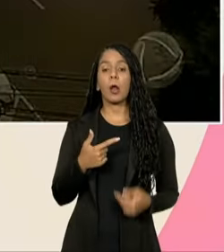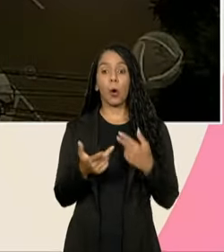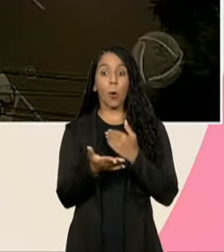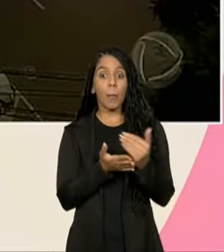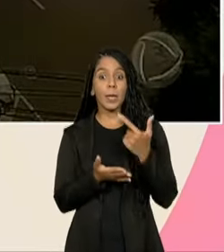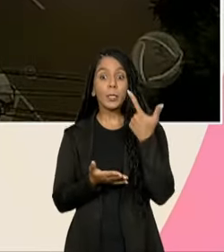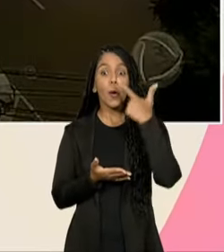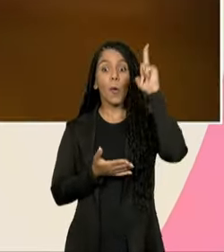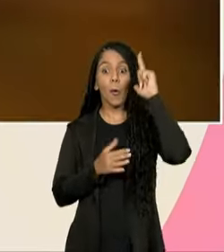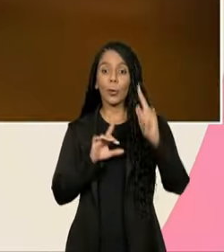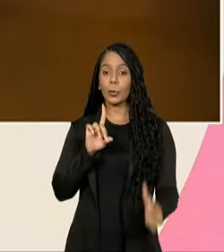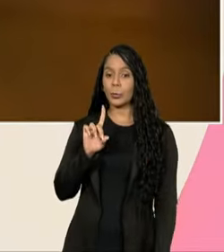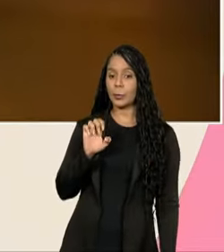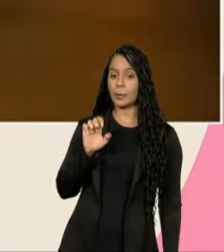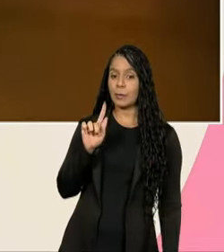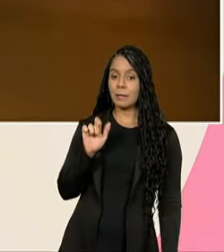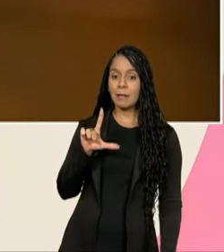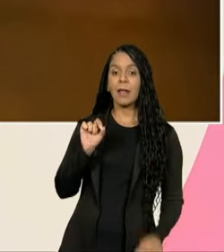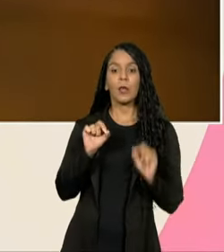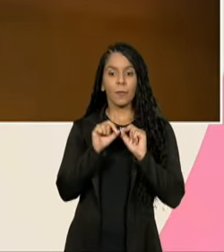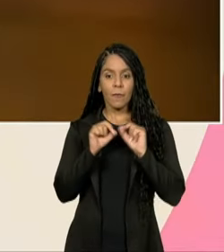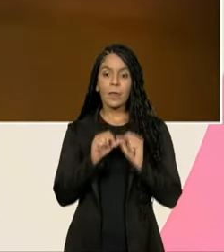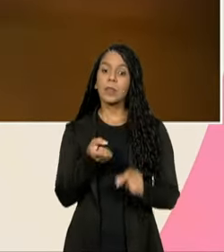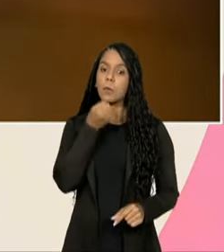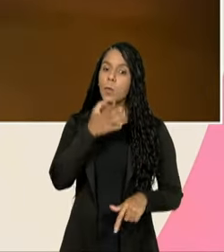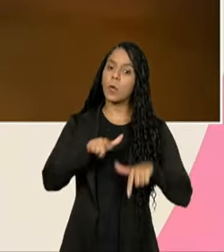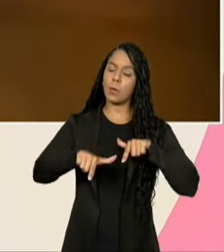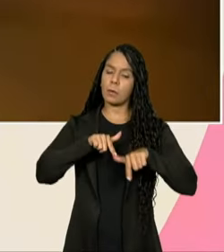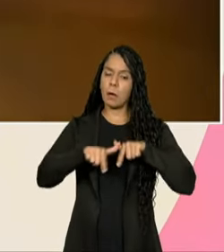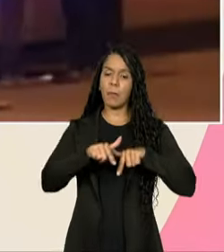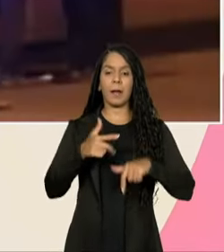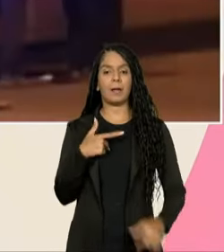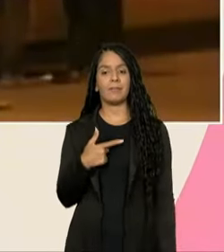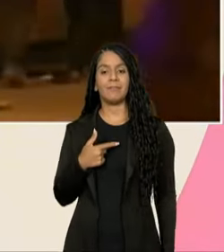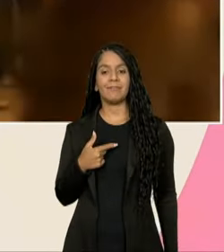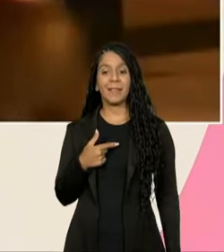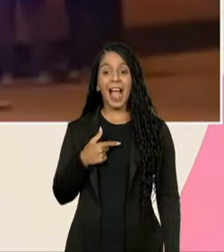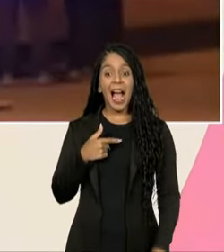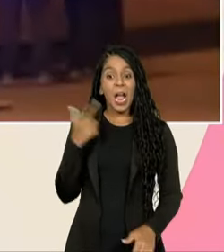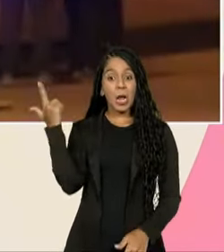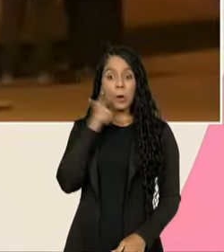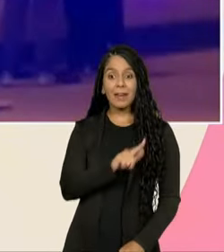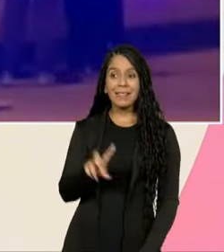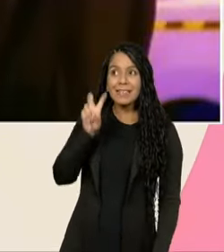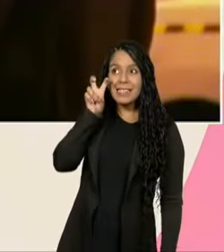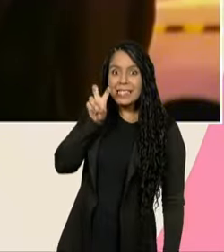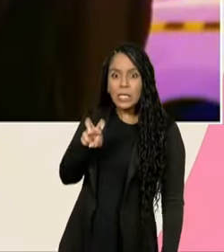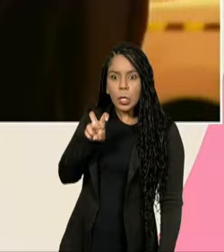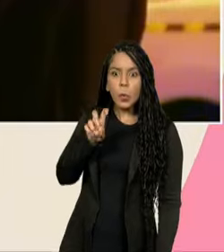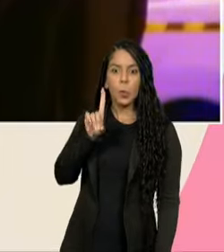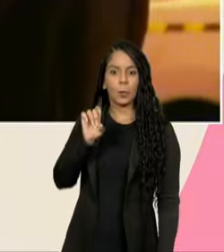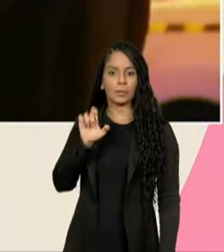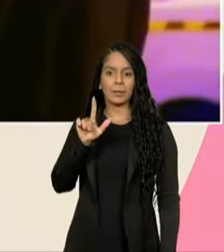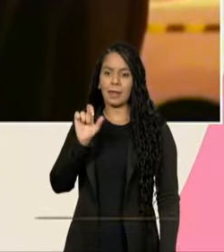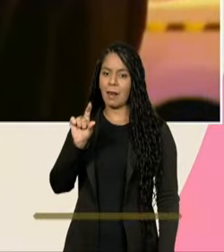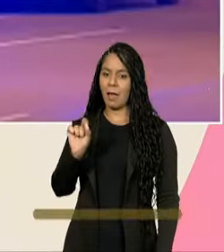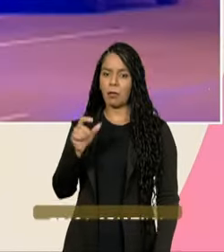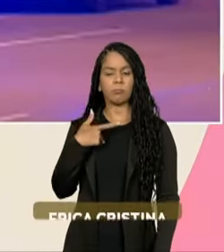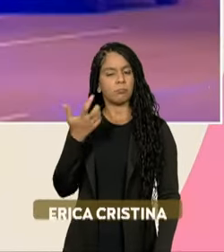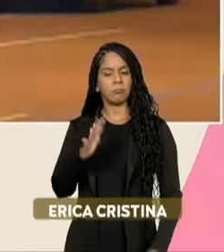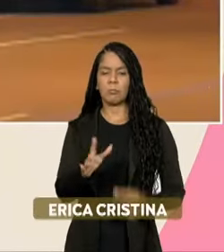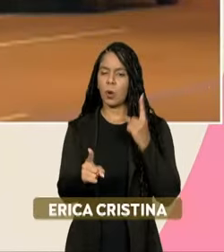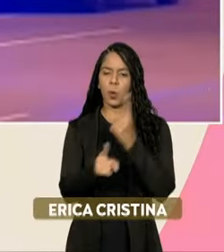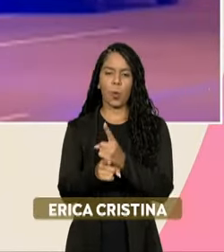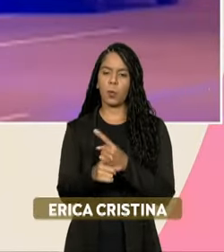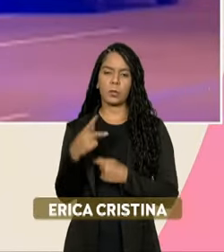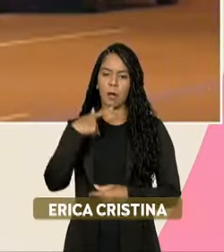trabalho, tira. Aí entra, no quinto, eu falei, olha, não querem chegar, não é querem óbvio, chegar, não querem chegar. Claro. Aí não pega a câmera, não faz o